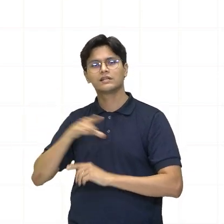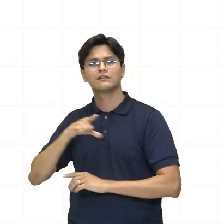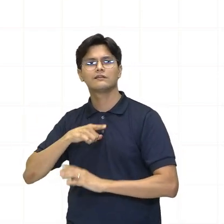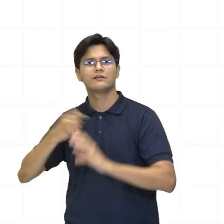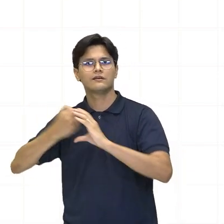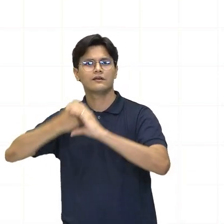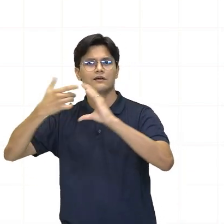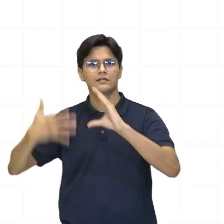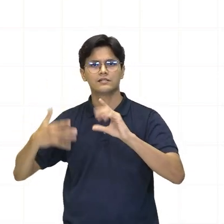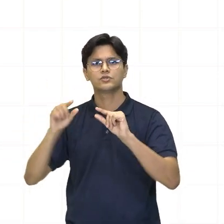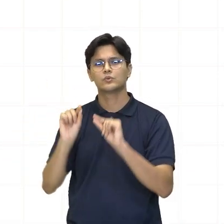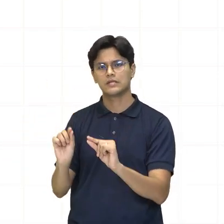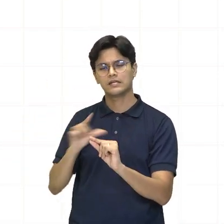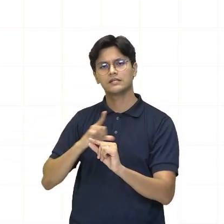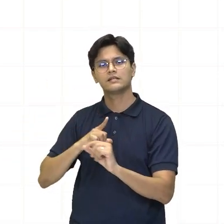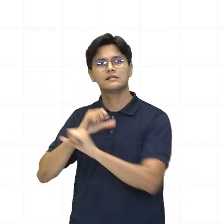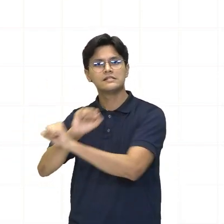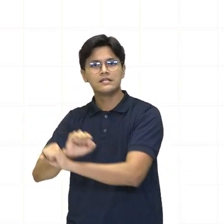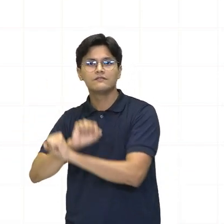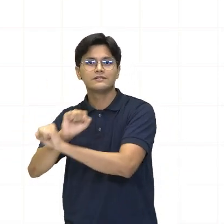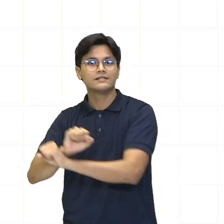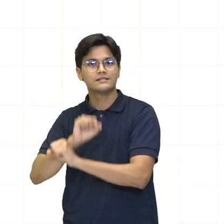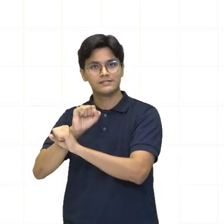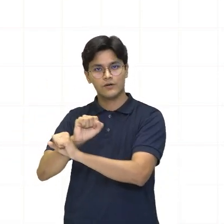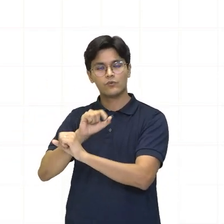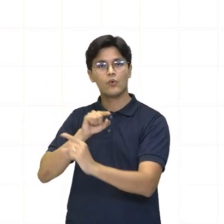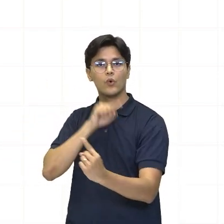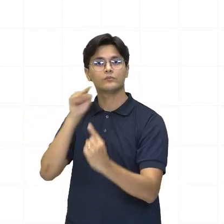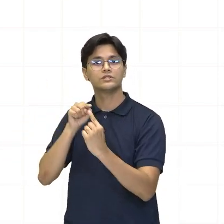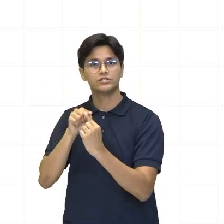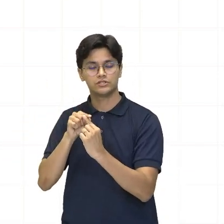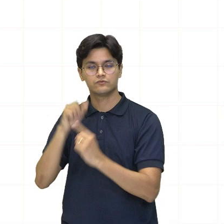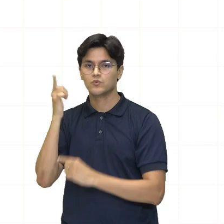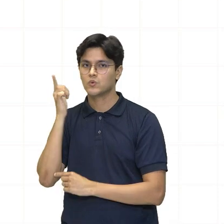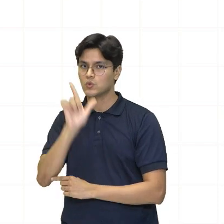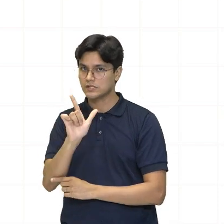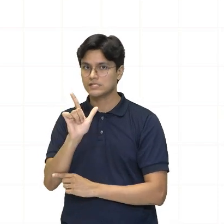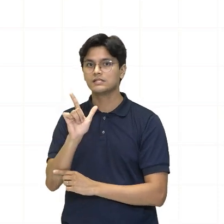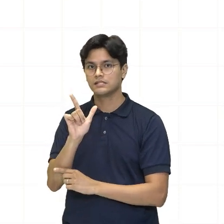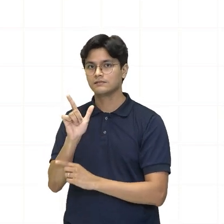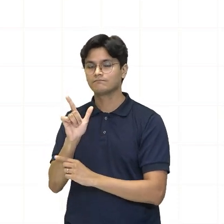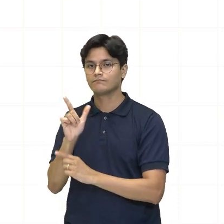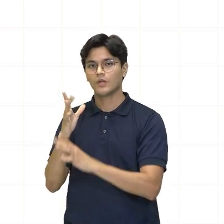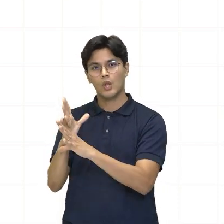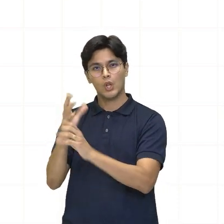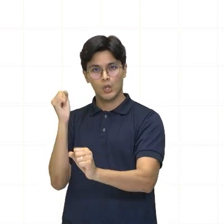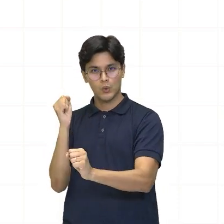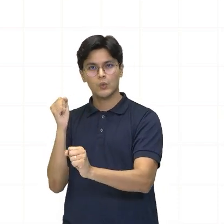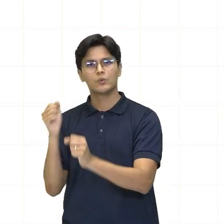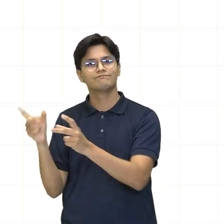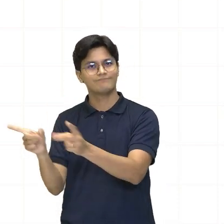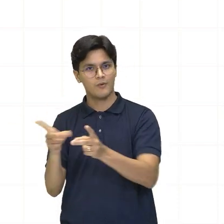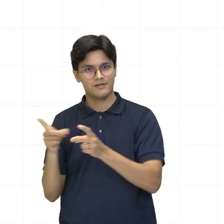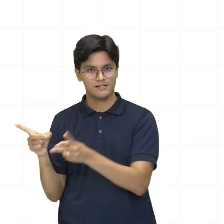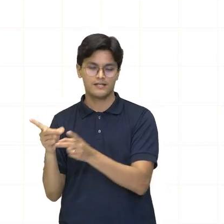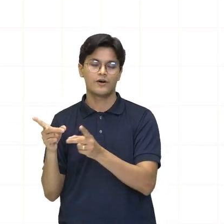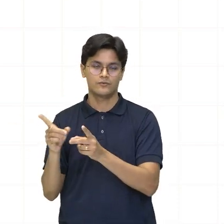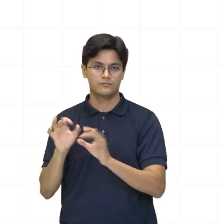vão escravizar pessoas por conta de aspectos comerciais. E nesse momento vamos também verificar